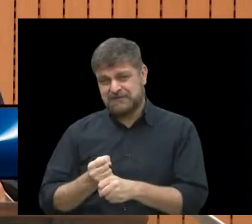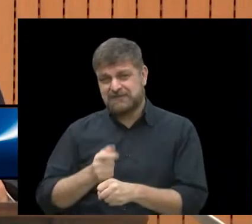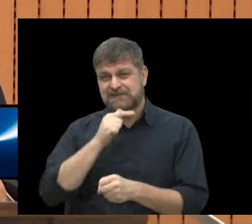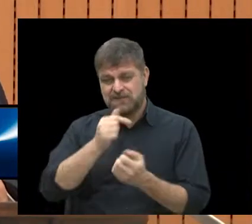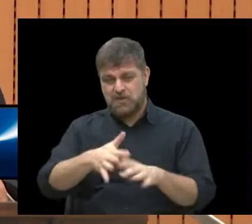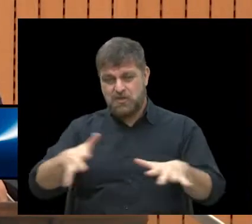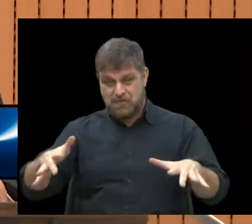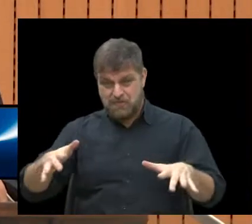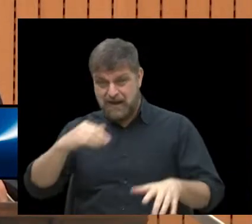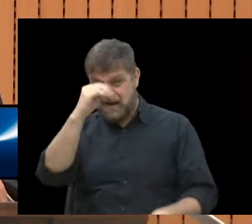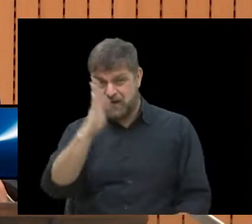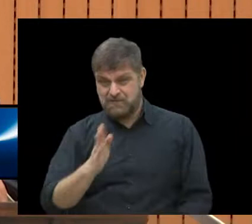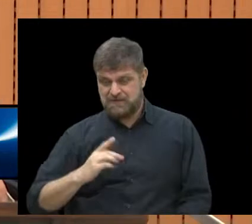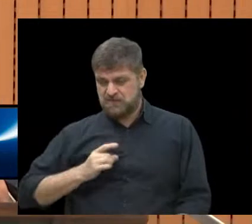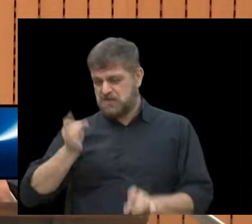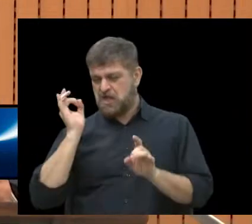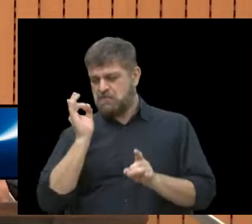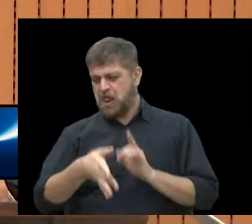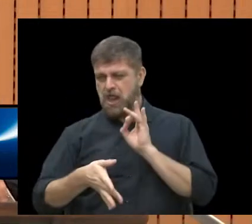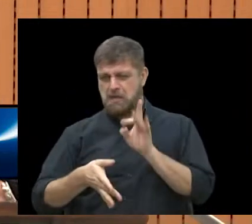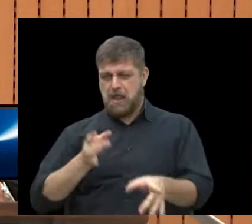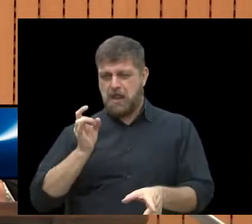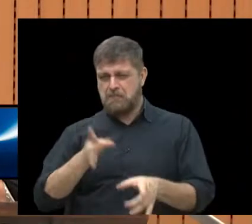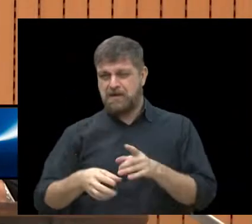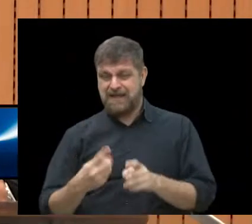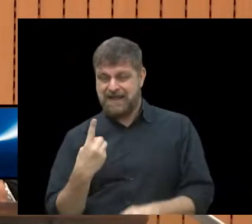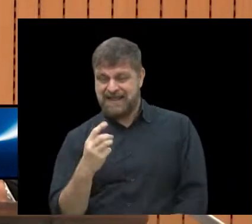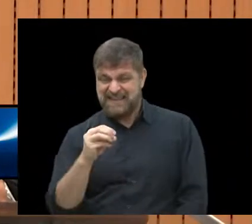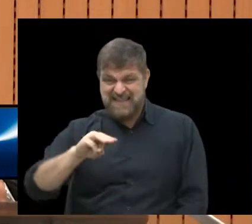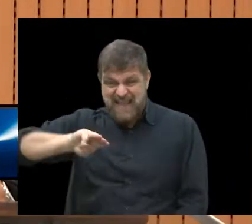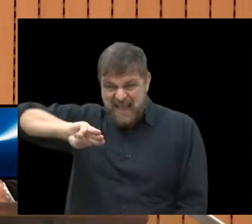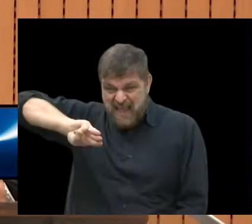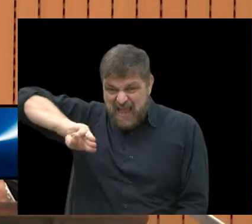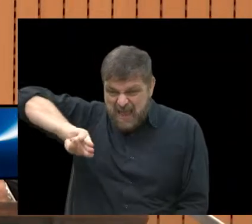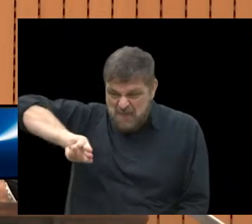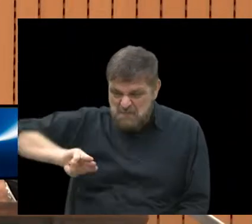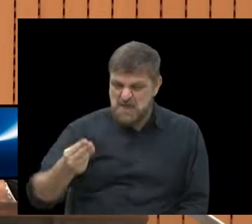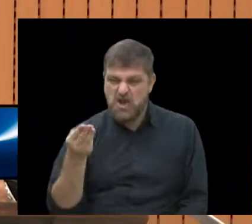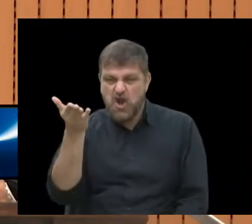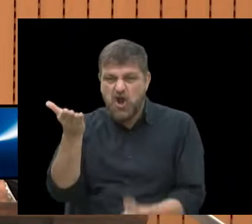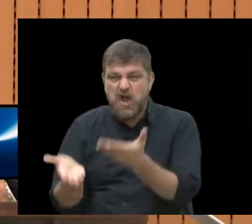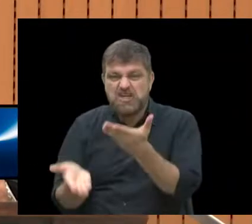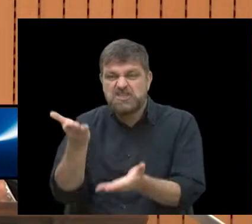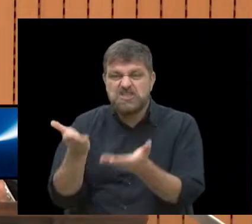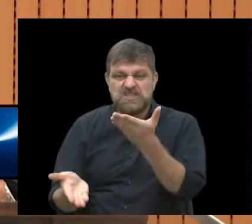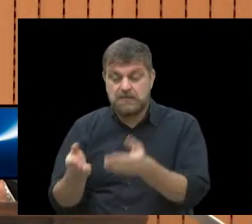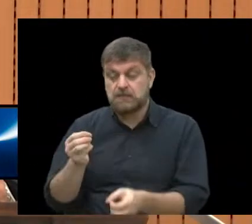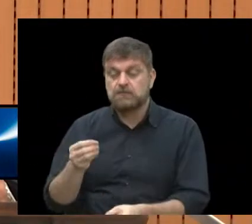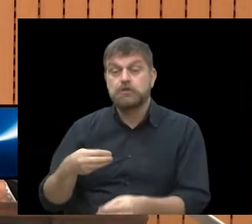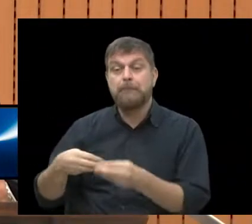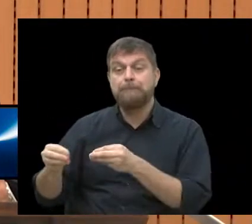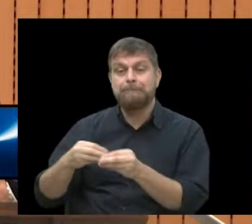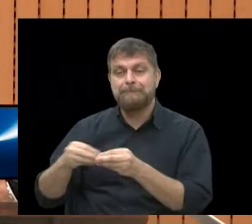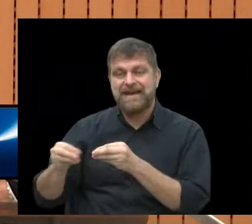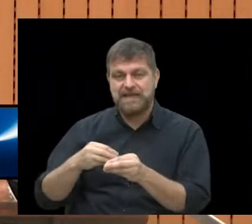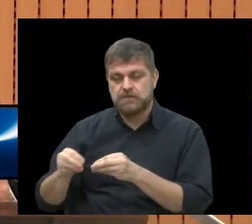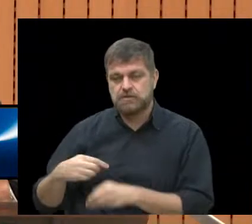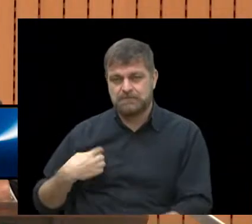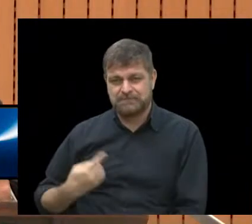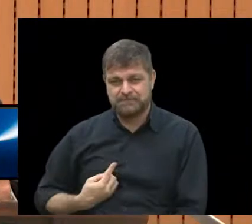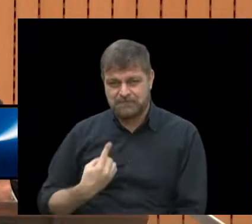nossos oceanos 10 milhões de toneladas de plástico, de lixo plástico.